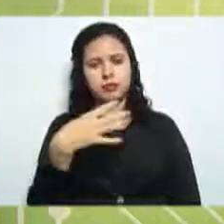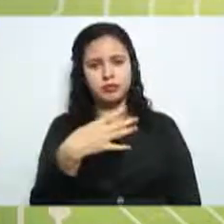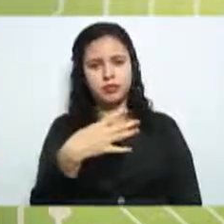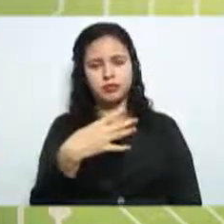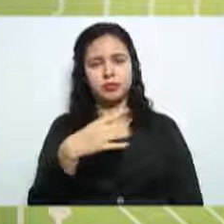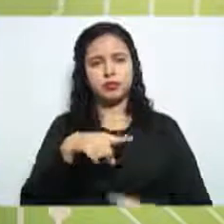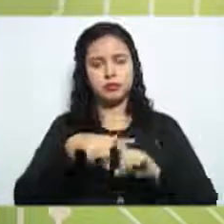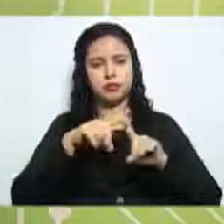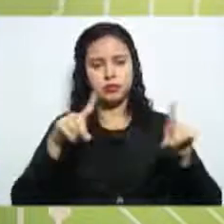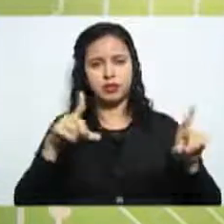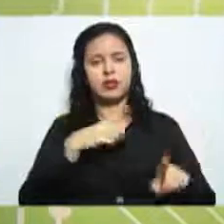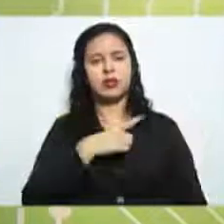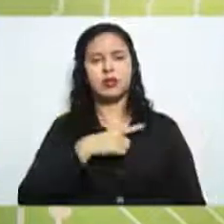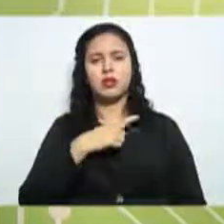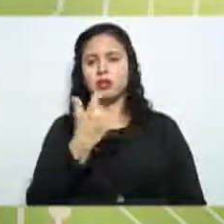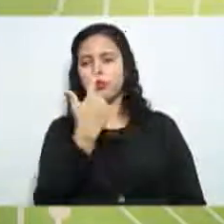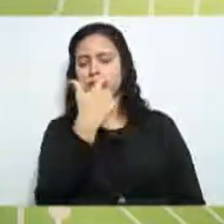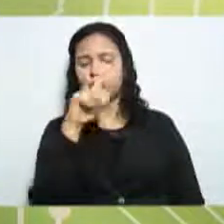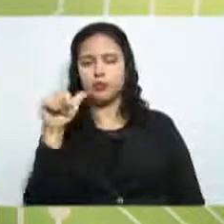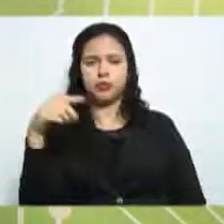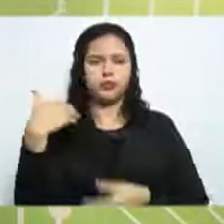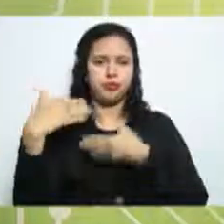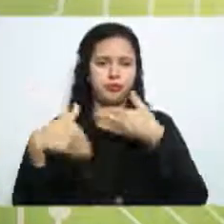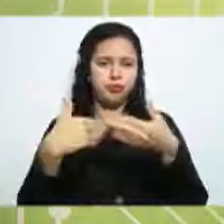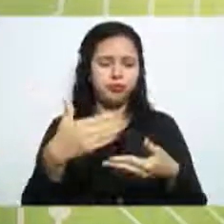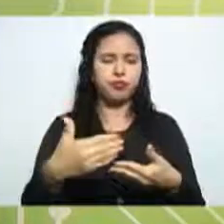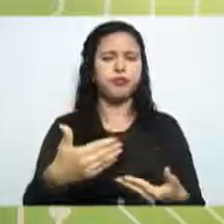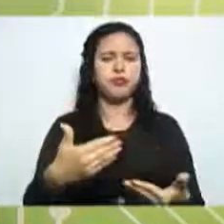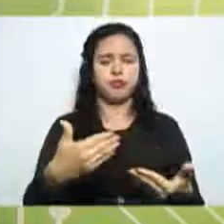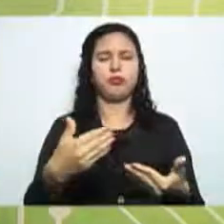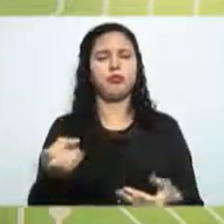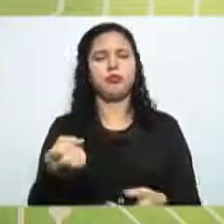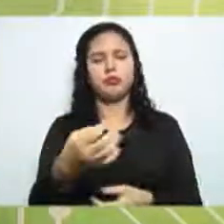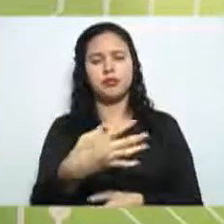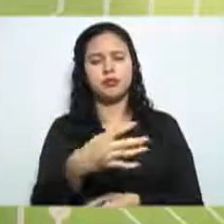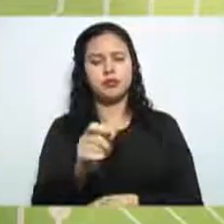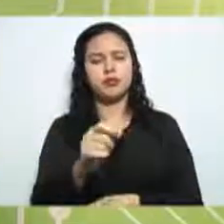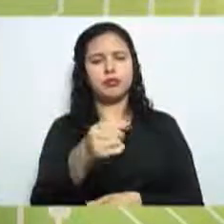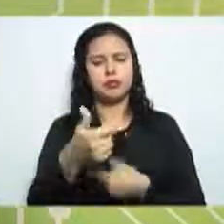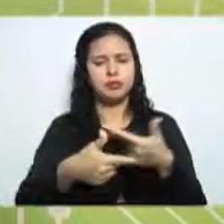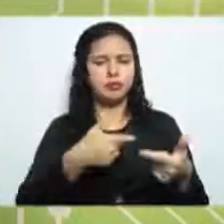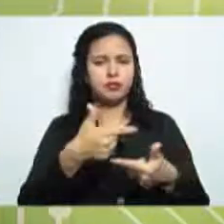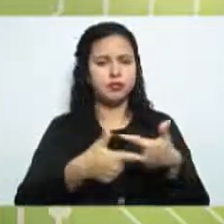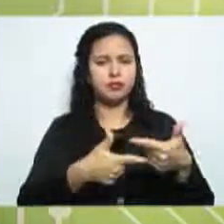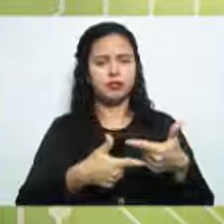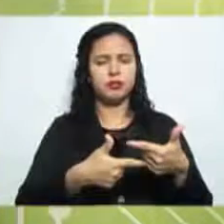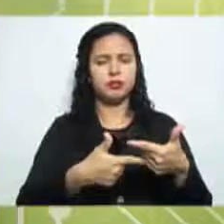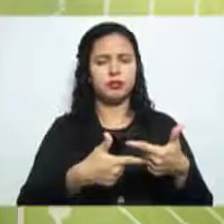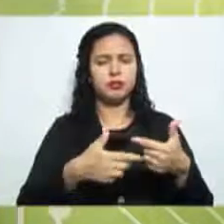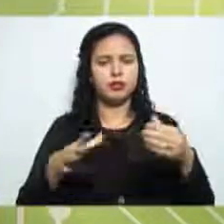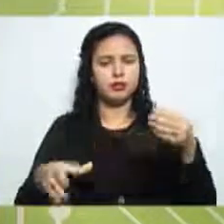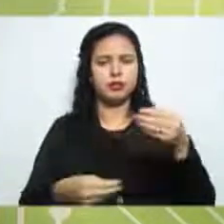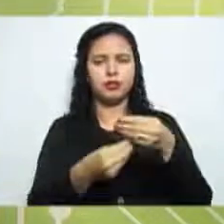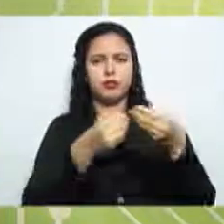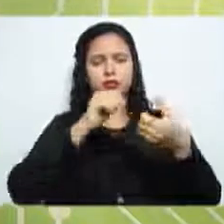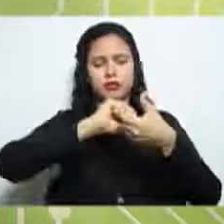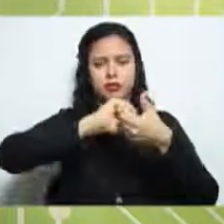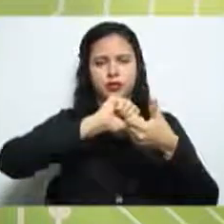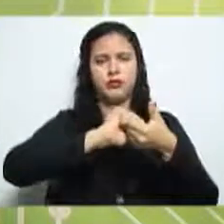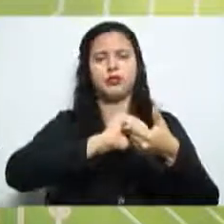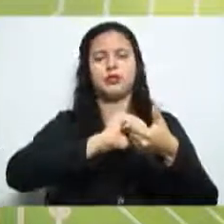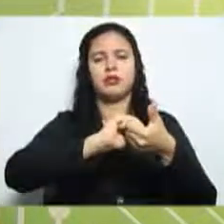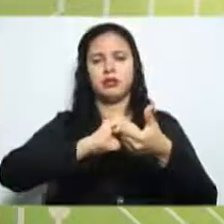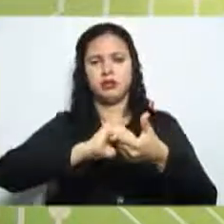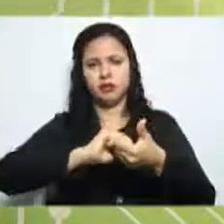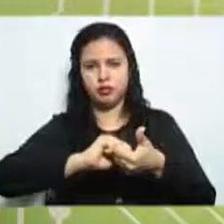entanto, existem outros processos de modernização que vão trabalhar principalmente no incremento da qualidade da produção. Vão